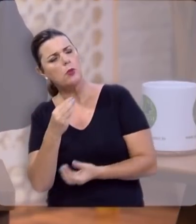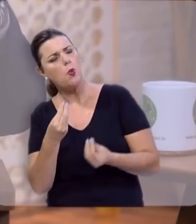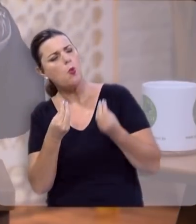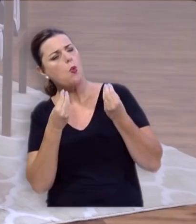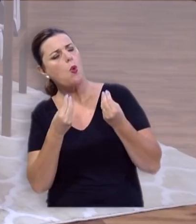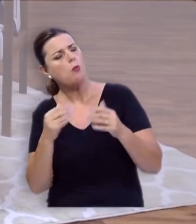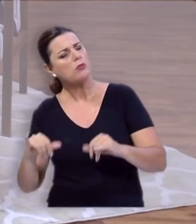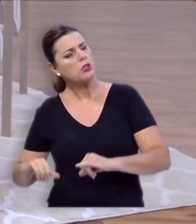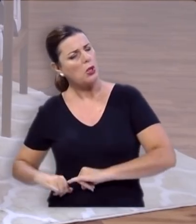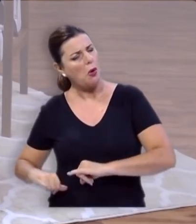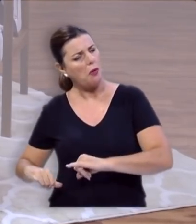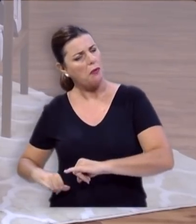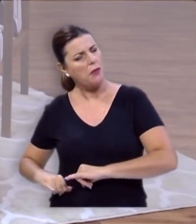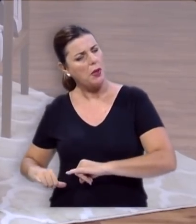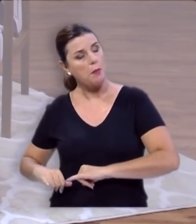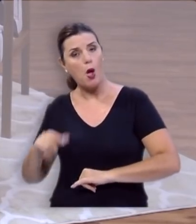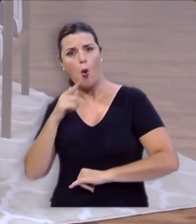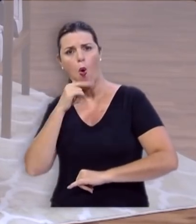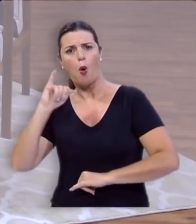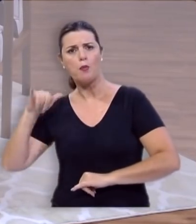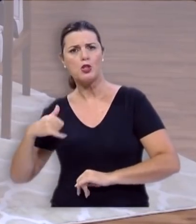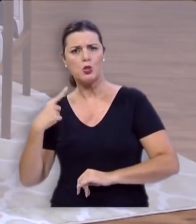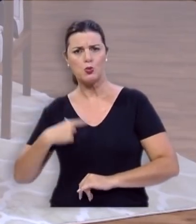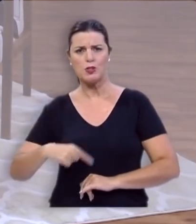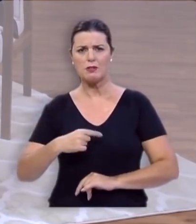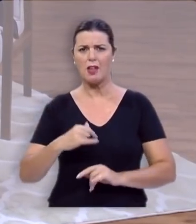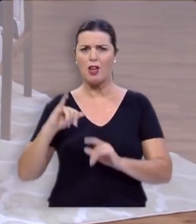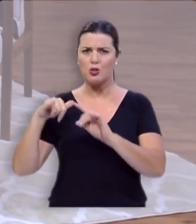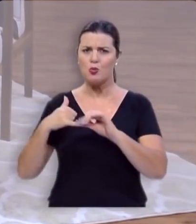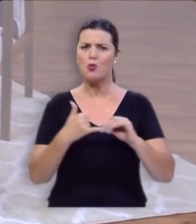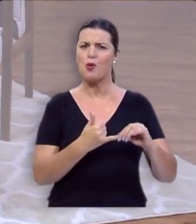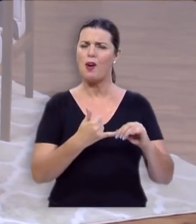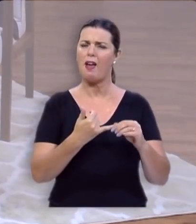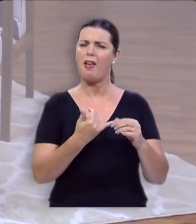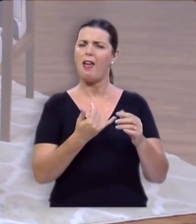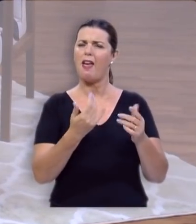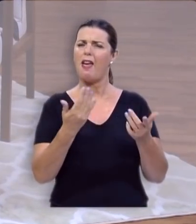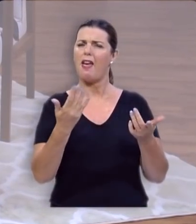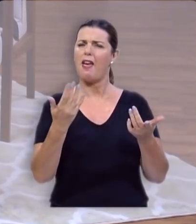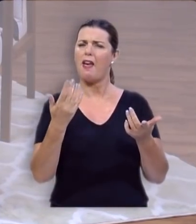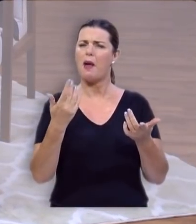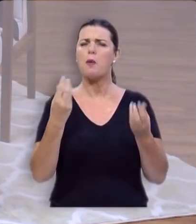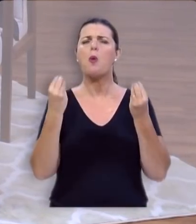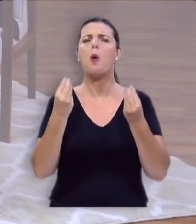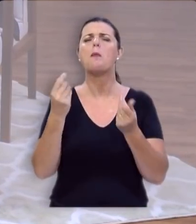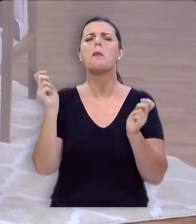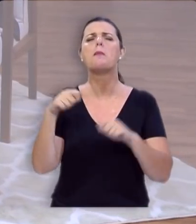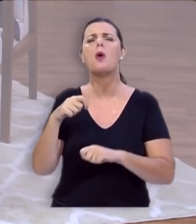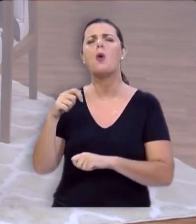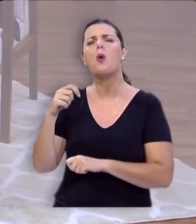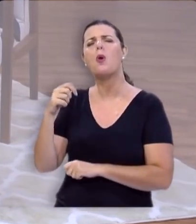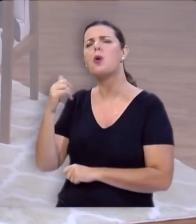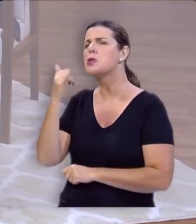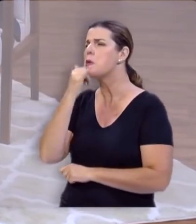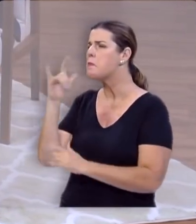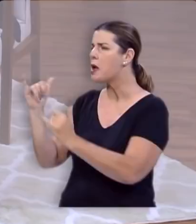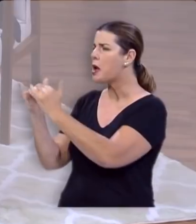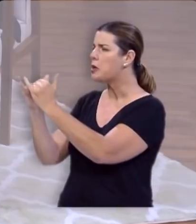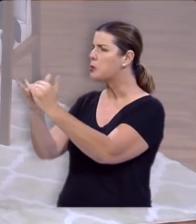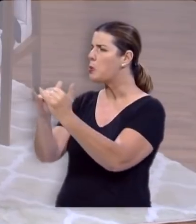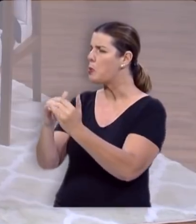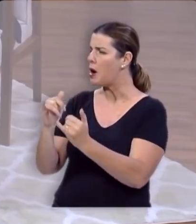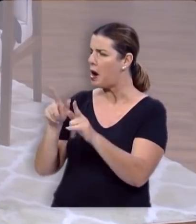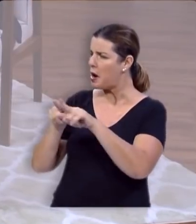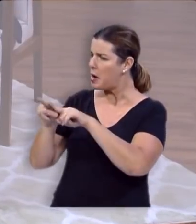com tanto sofrimento que José enfrentou e como José pôde perdoar os seus irmãos depois de tão